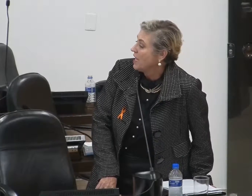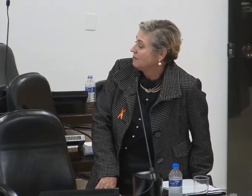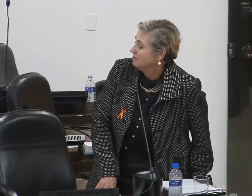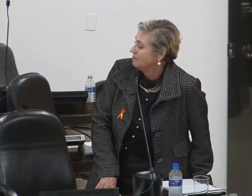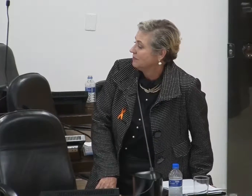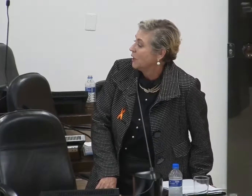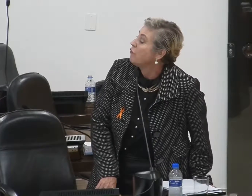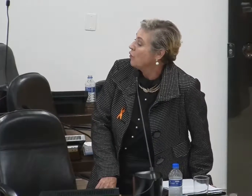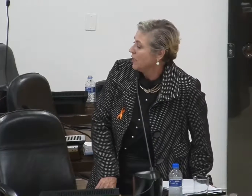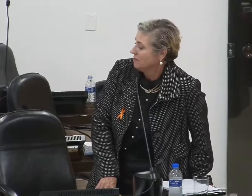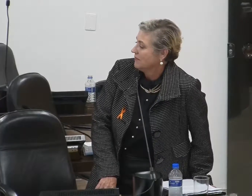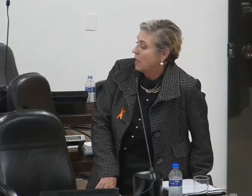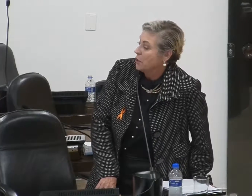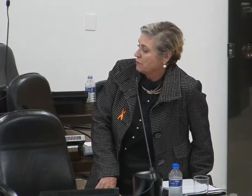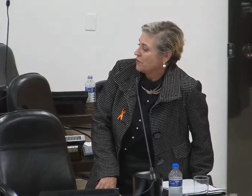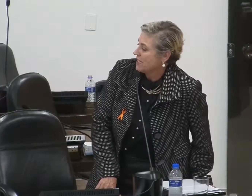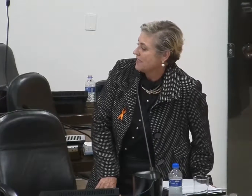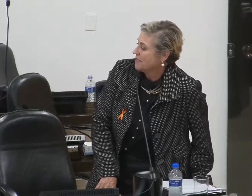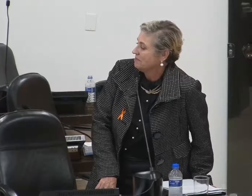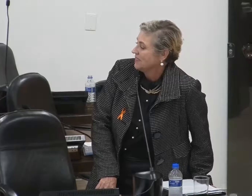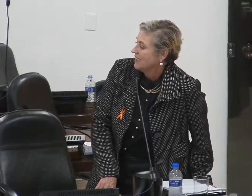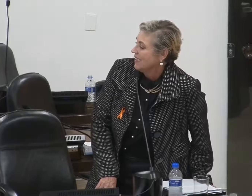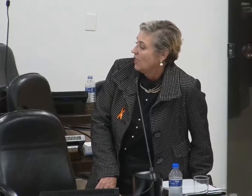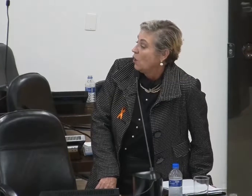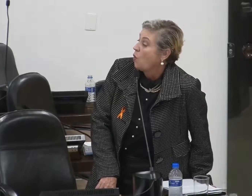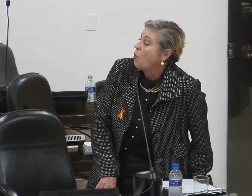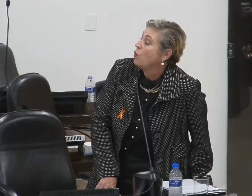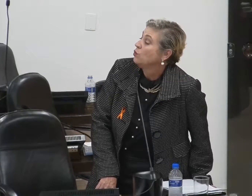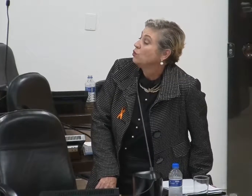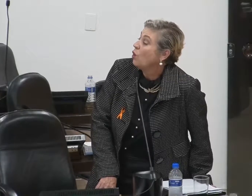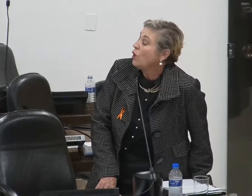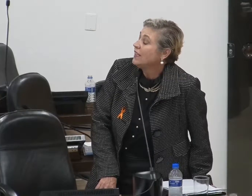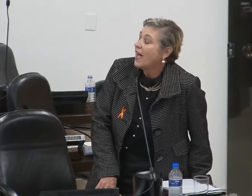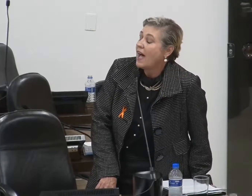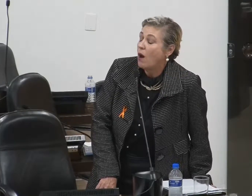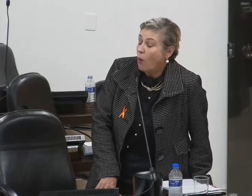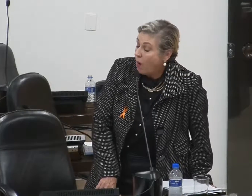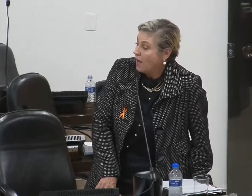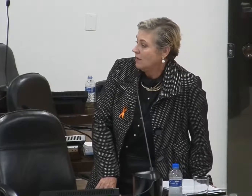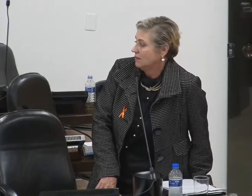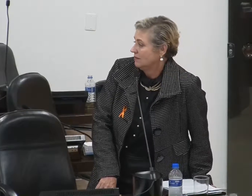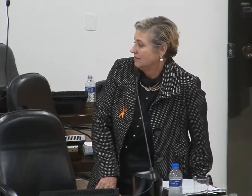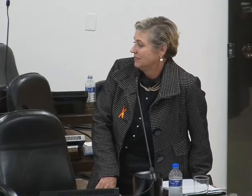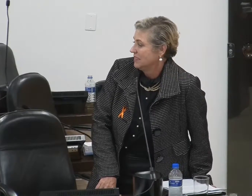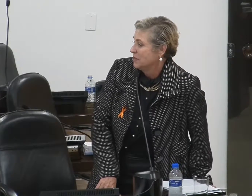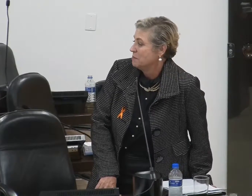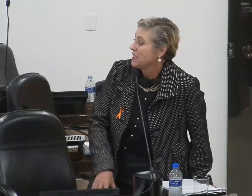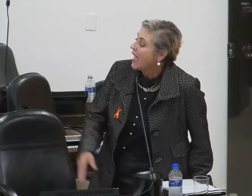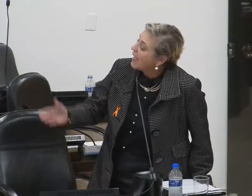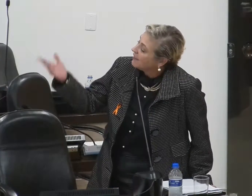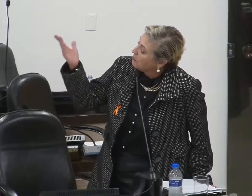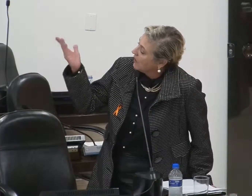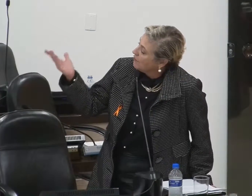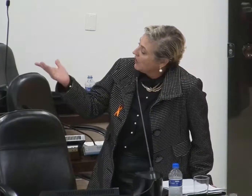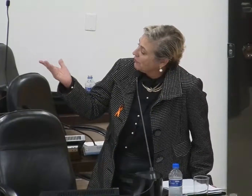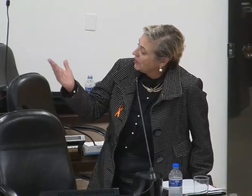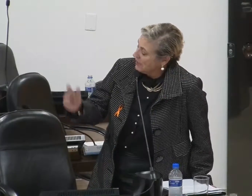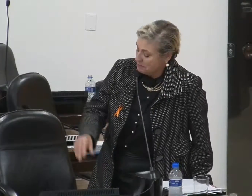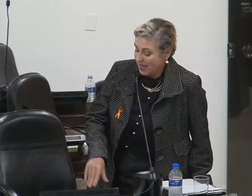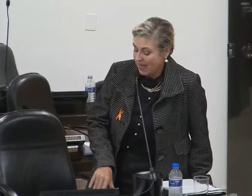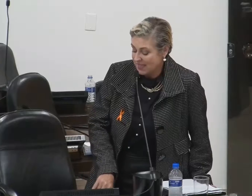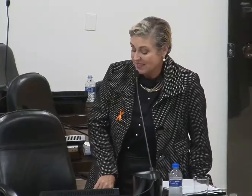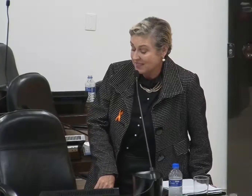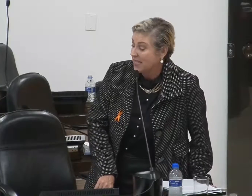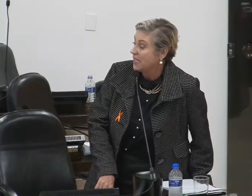grande mulher que foi a mãe de vocês. Com toda a honra me dada pela